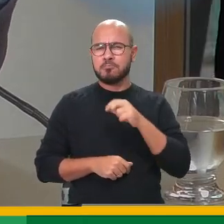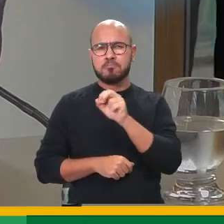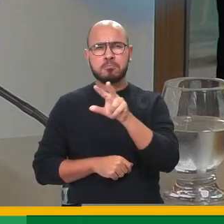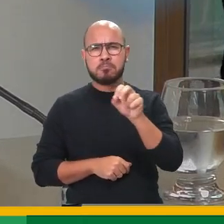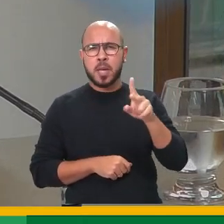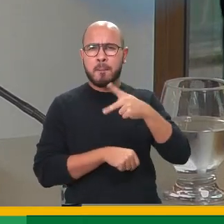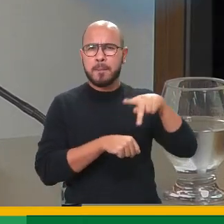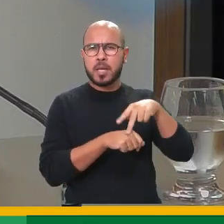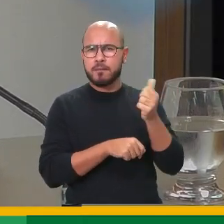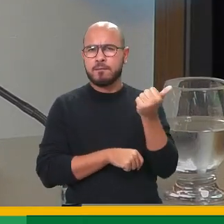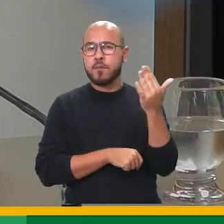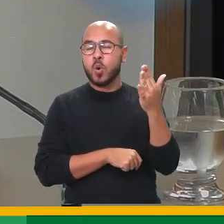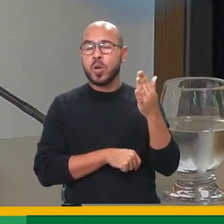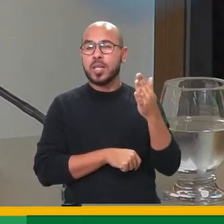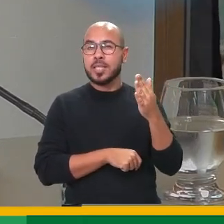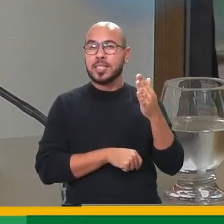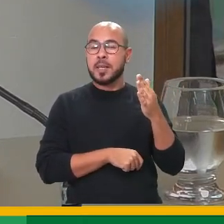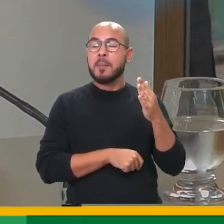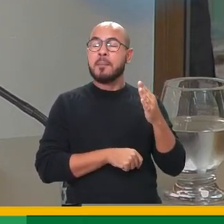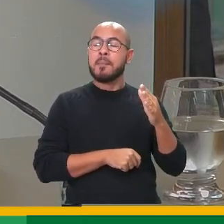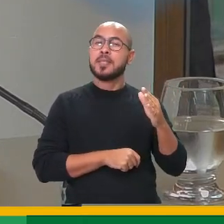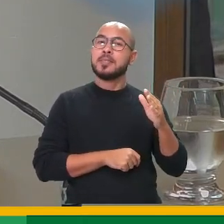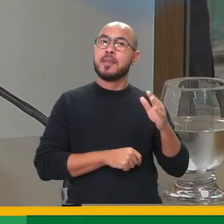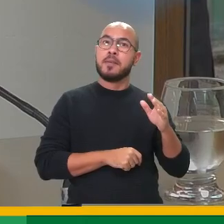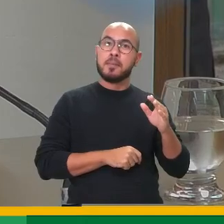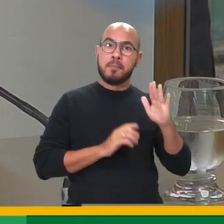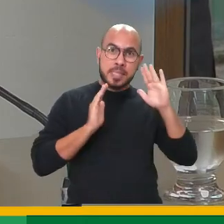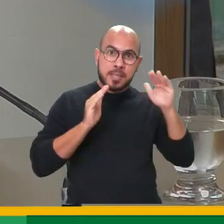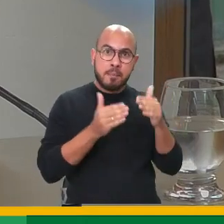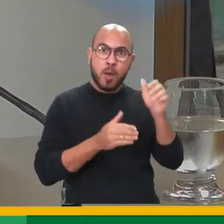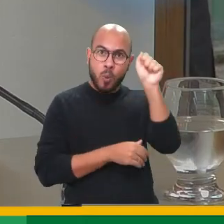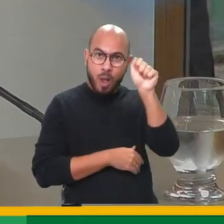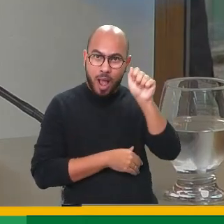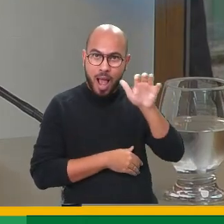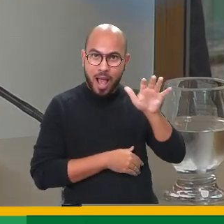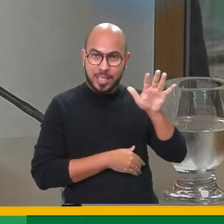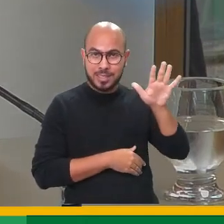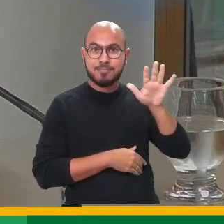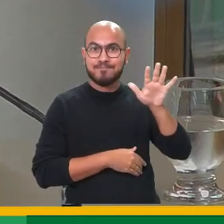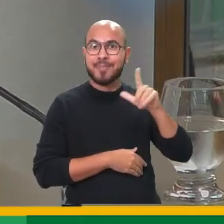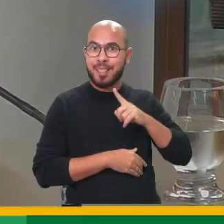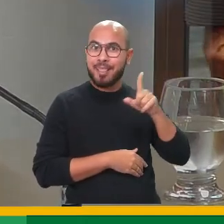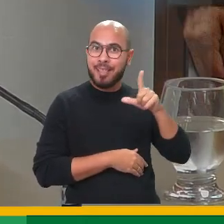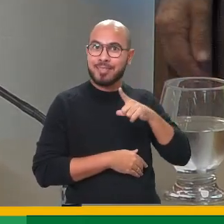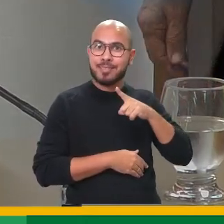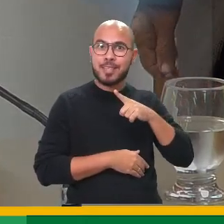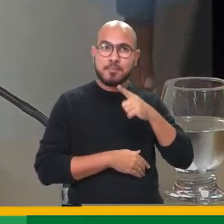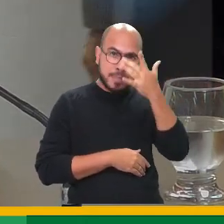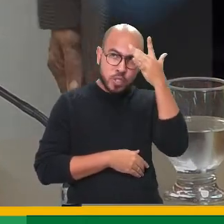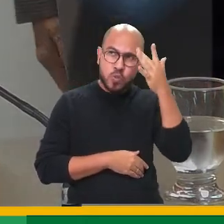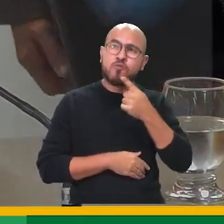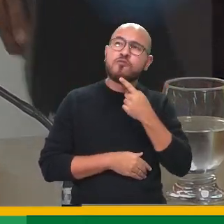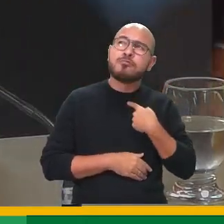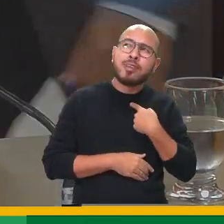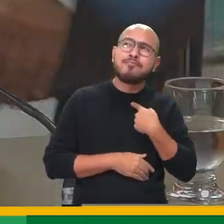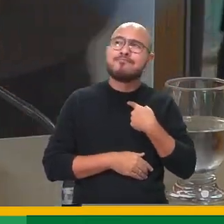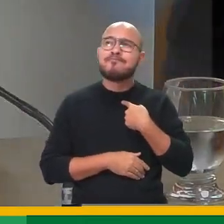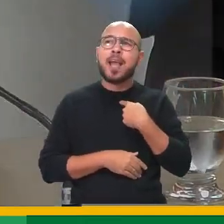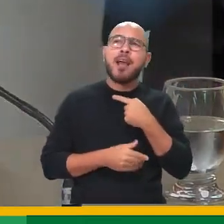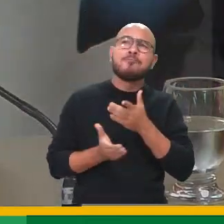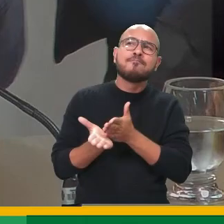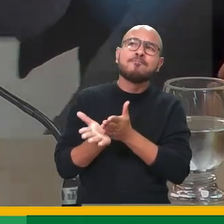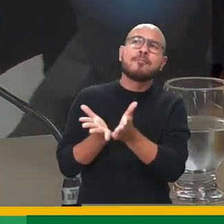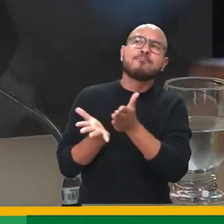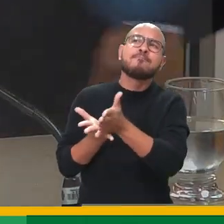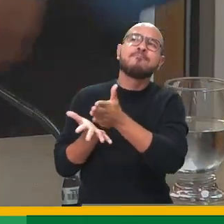Especialmente na Ásia Aonde dá condições das pessoas já direcionarem e o seu tipo de conhecimento você vai direcionar seu